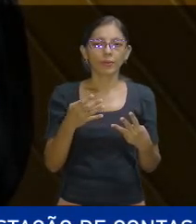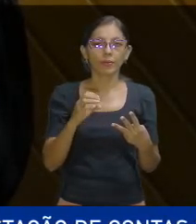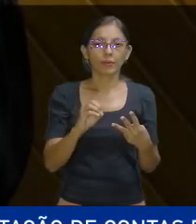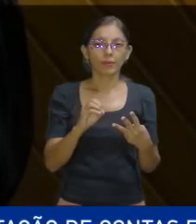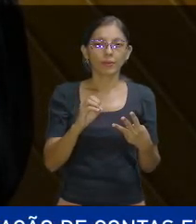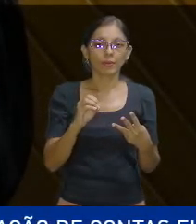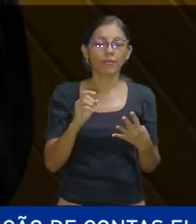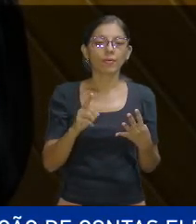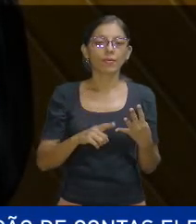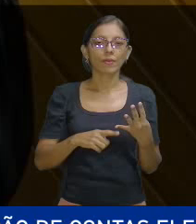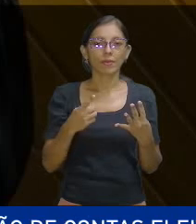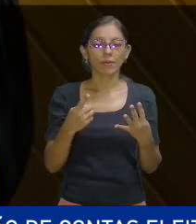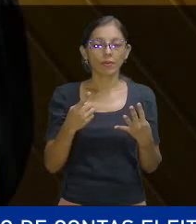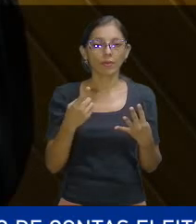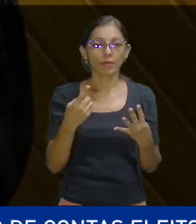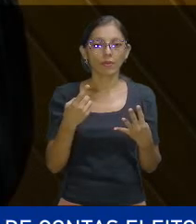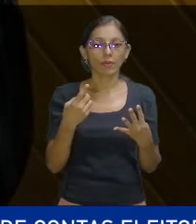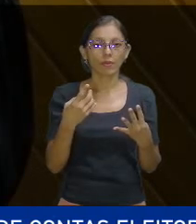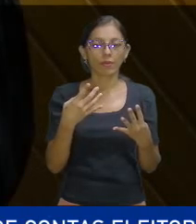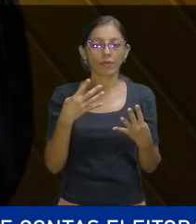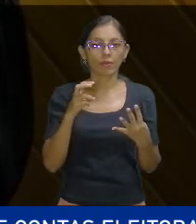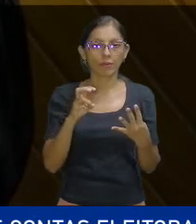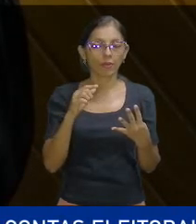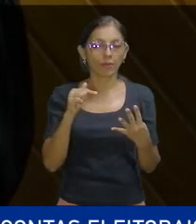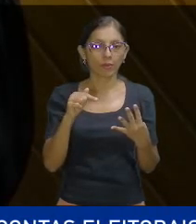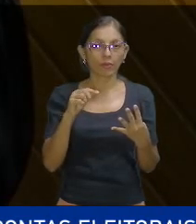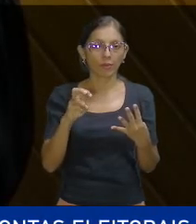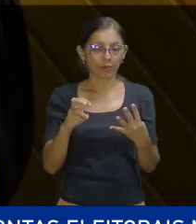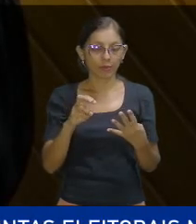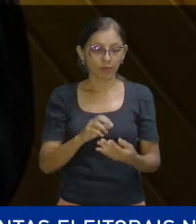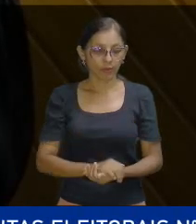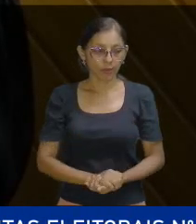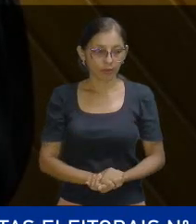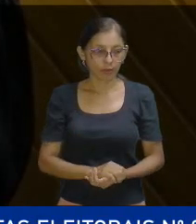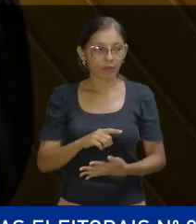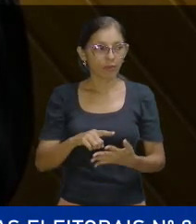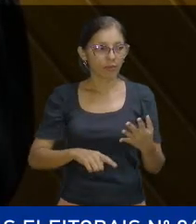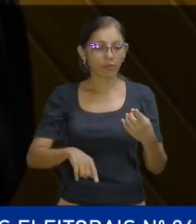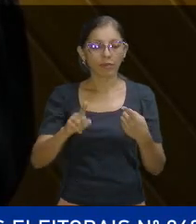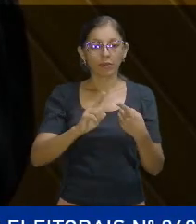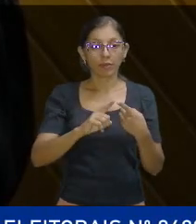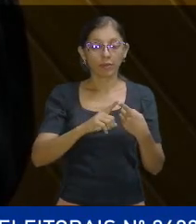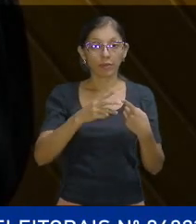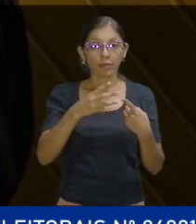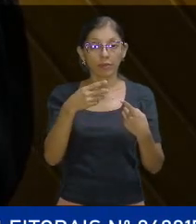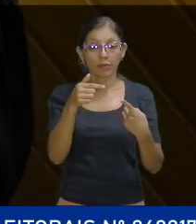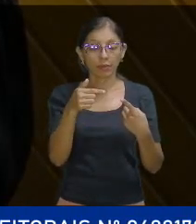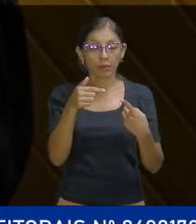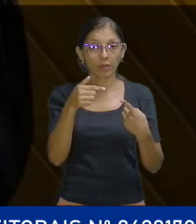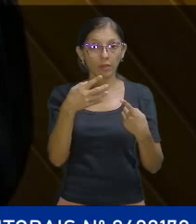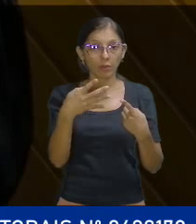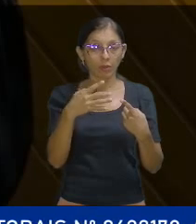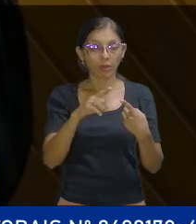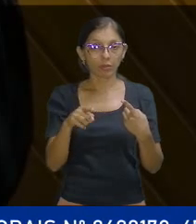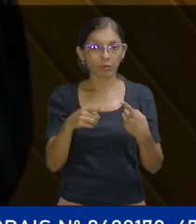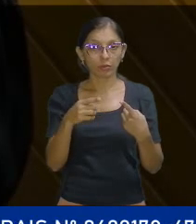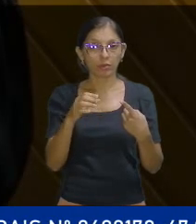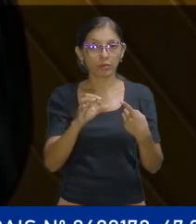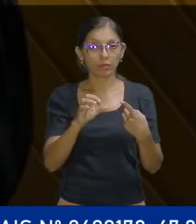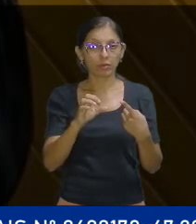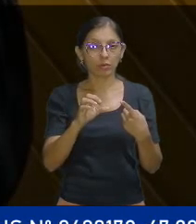164-5506 e 1759282, sendo a primeira no valor de R$ 34,02 e as demais no valor